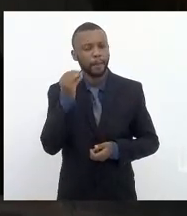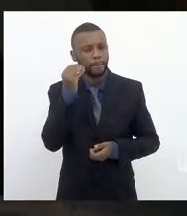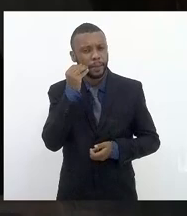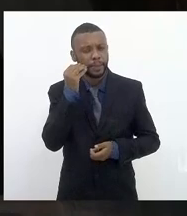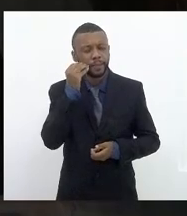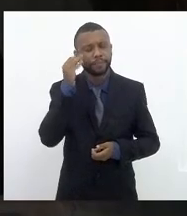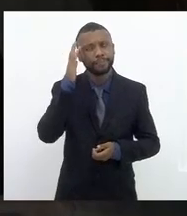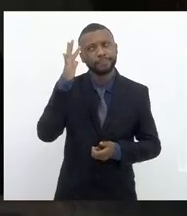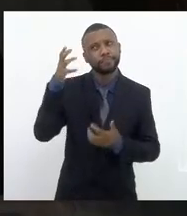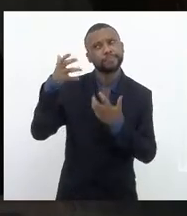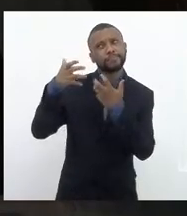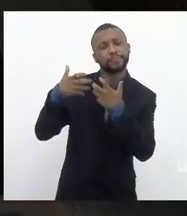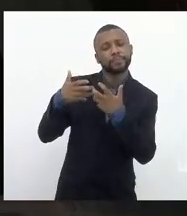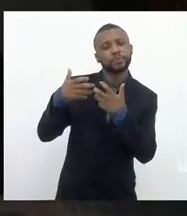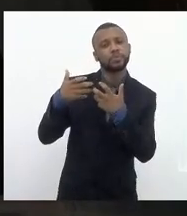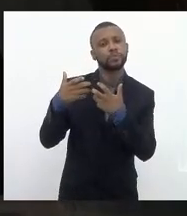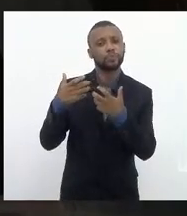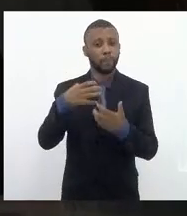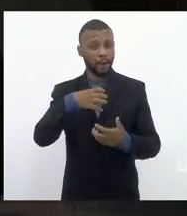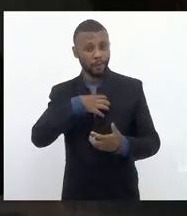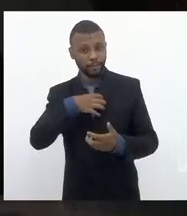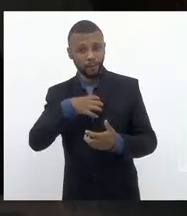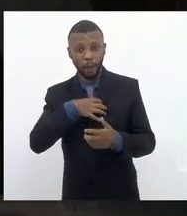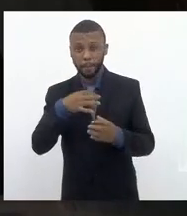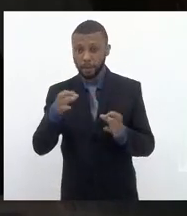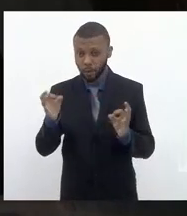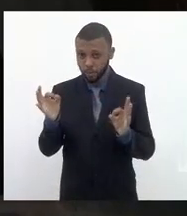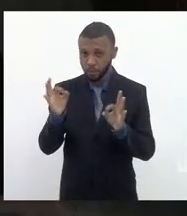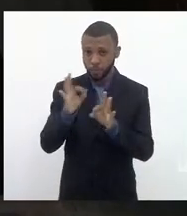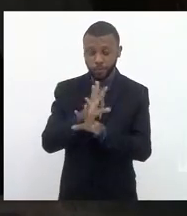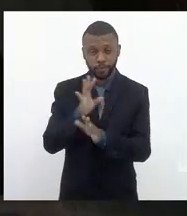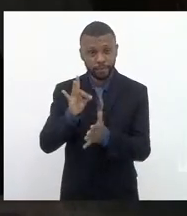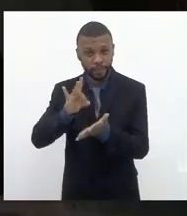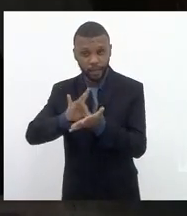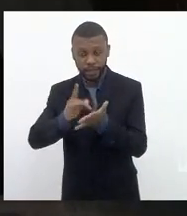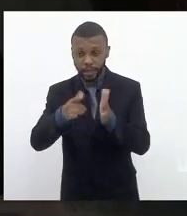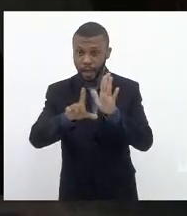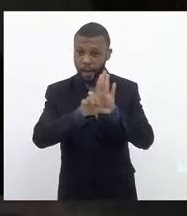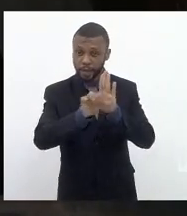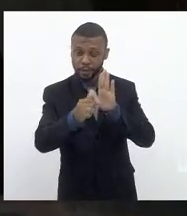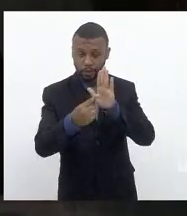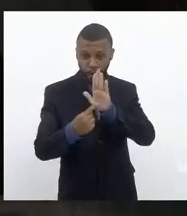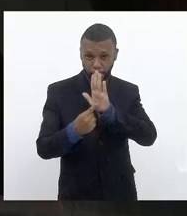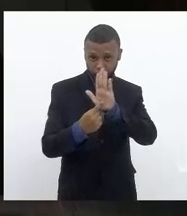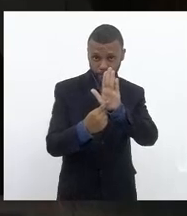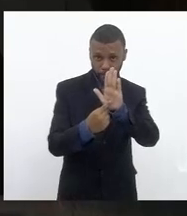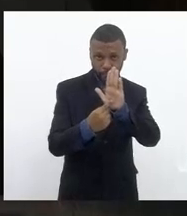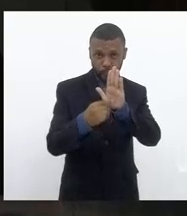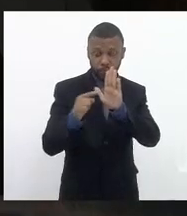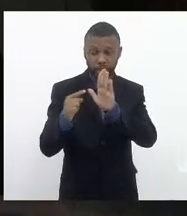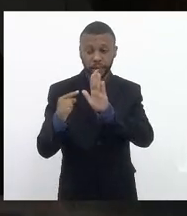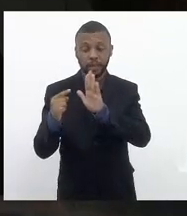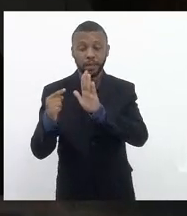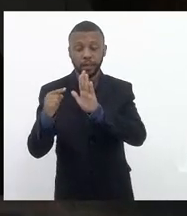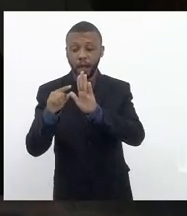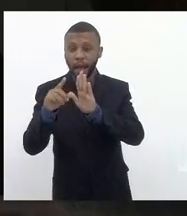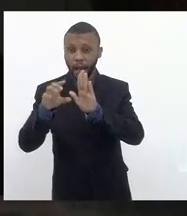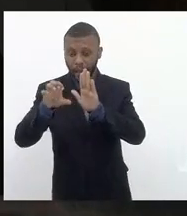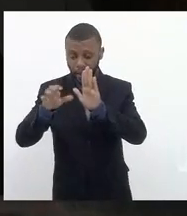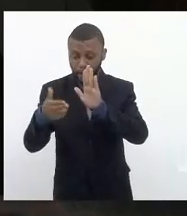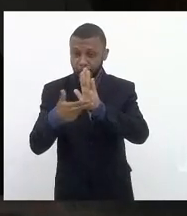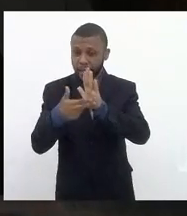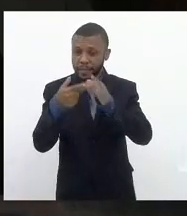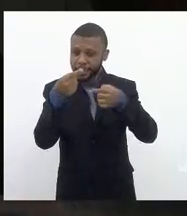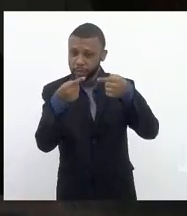concreta de que a legislação que se apresenta e que foi apresentada que recebe emendas para isso e